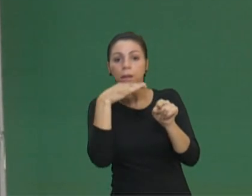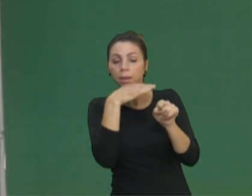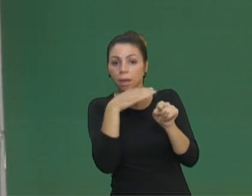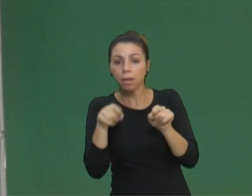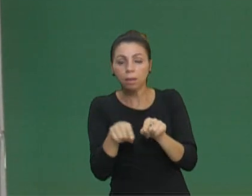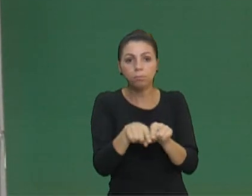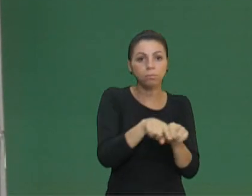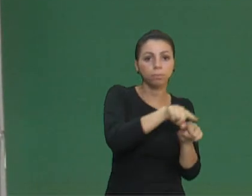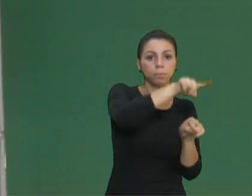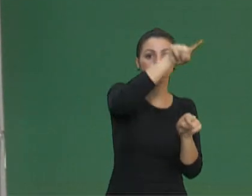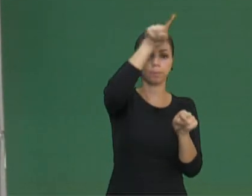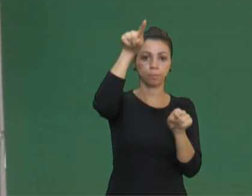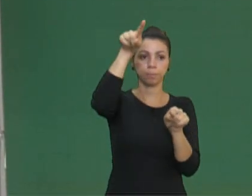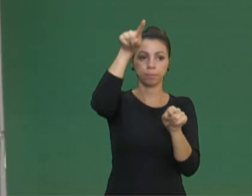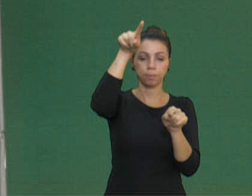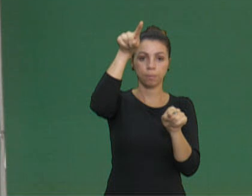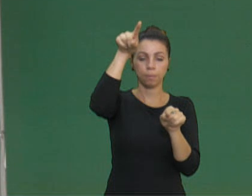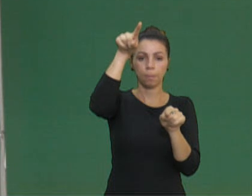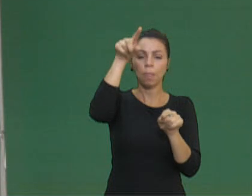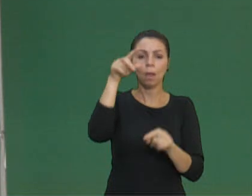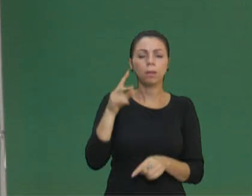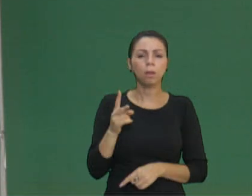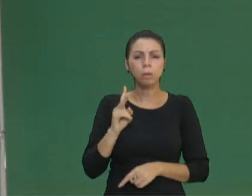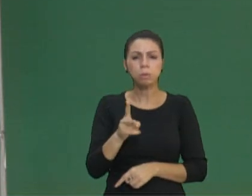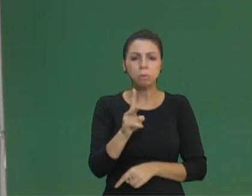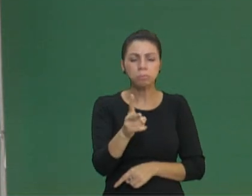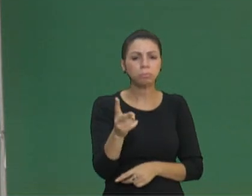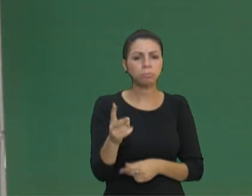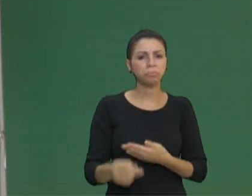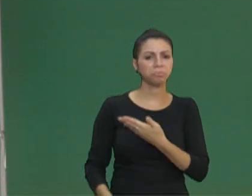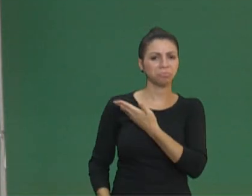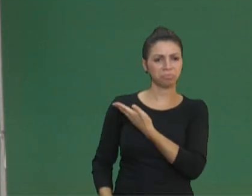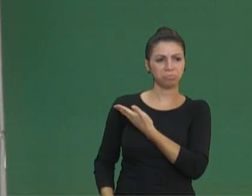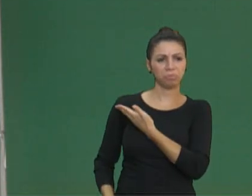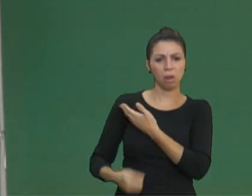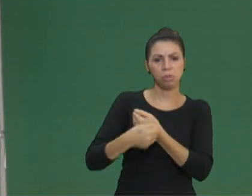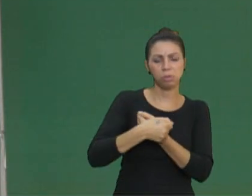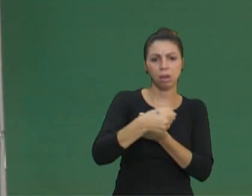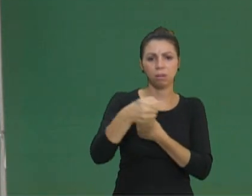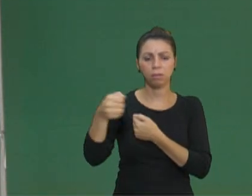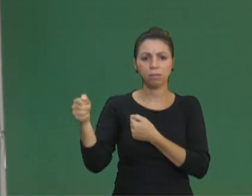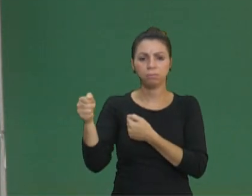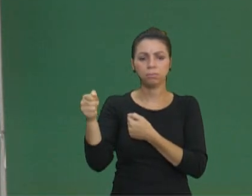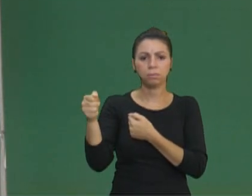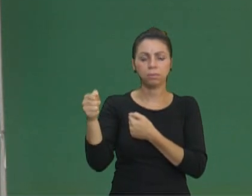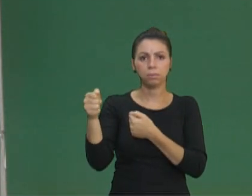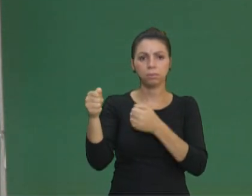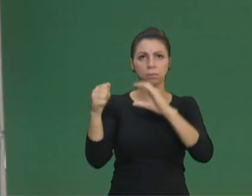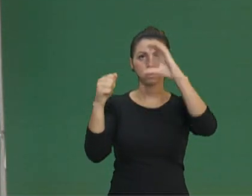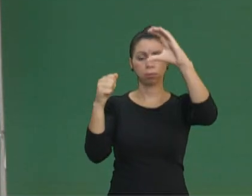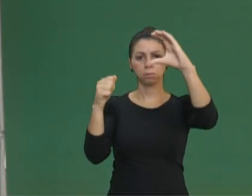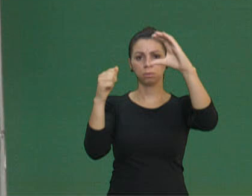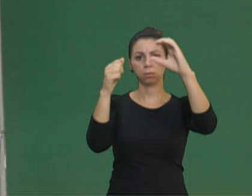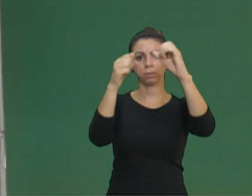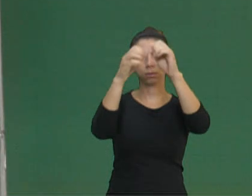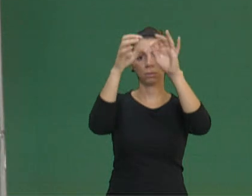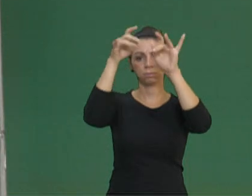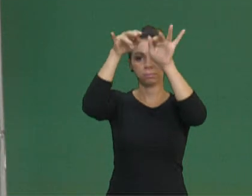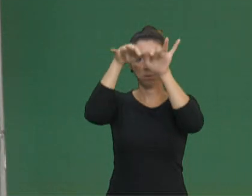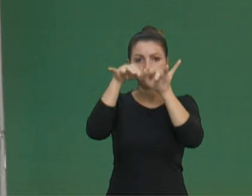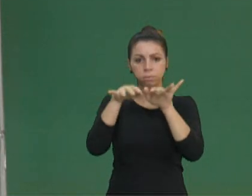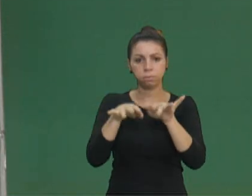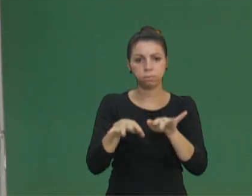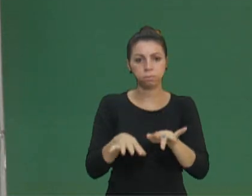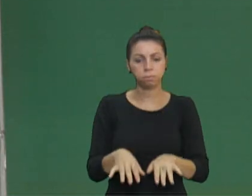aparelhos refrigeradores, o freezer é em cima? Por quê? Porque o ar frio descendo, né, ele mantém os alimentos